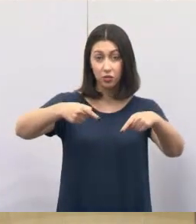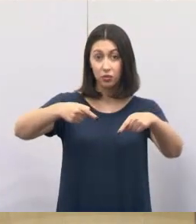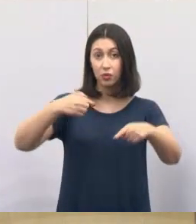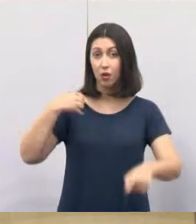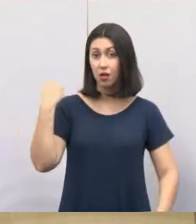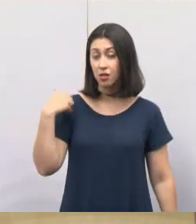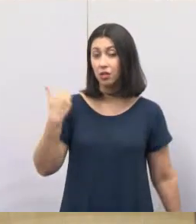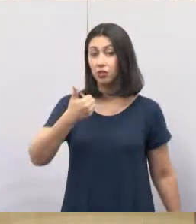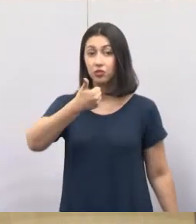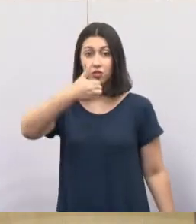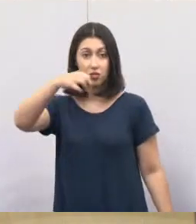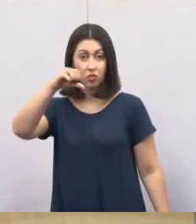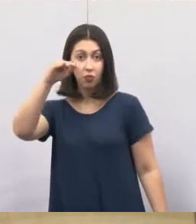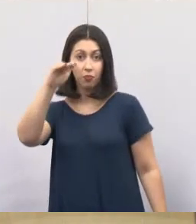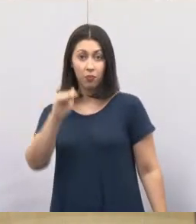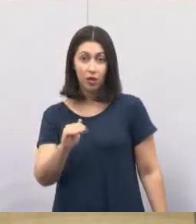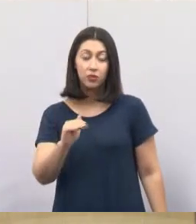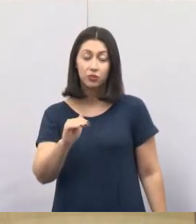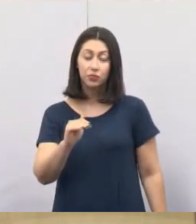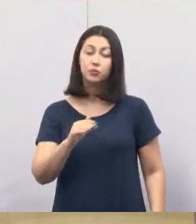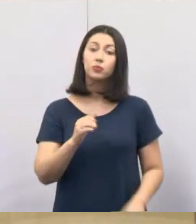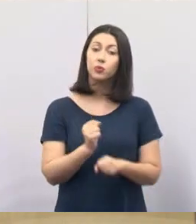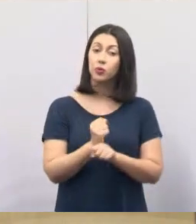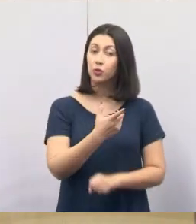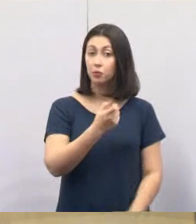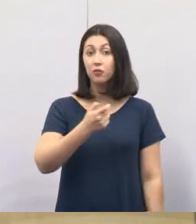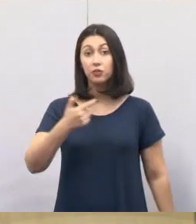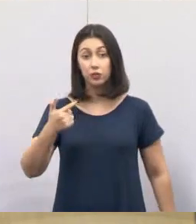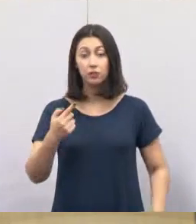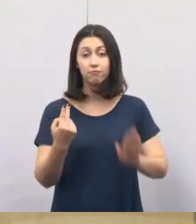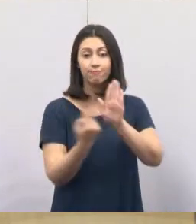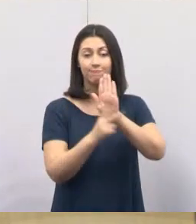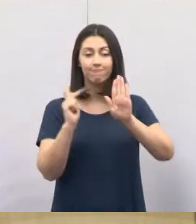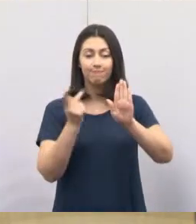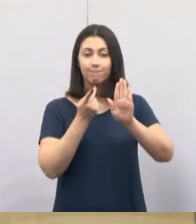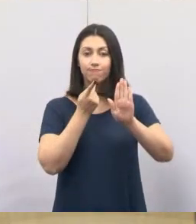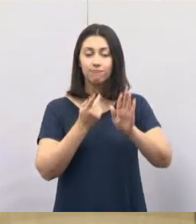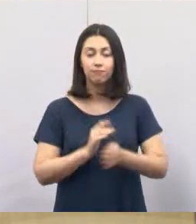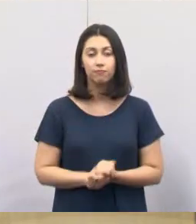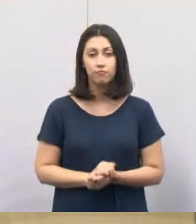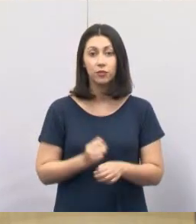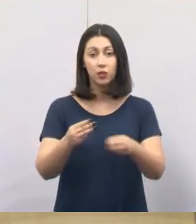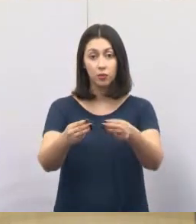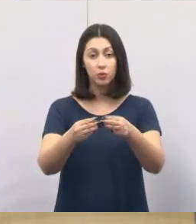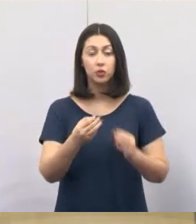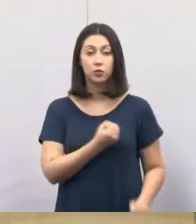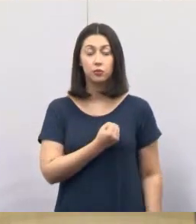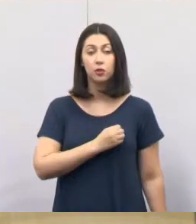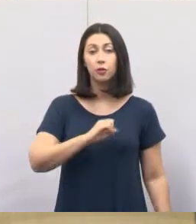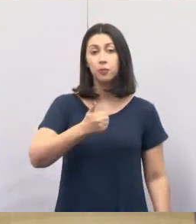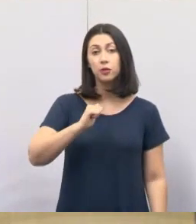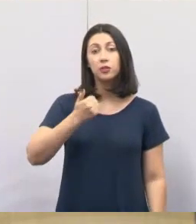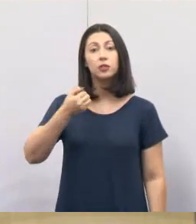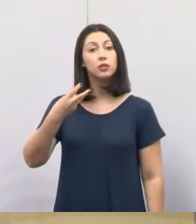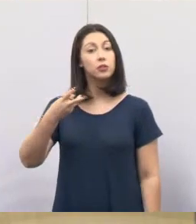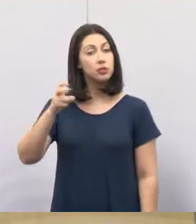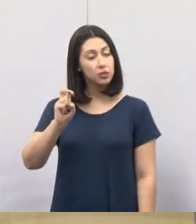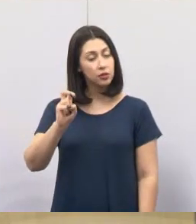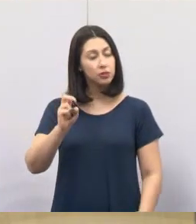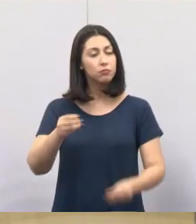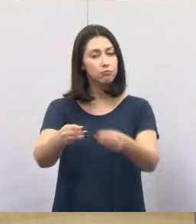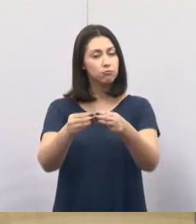da classe de clubes 2022. Autoria Hernani Barreto. Moção 1135.